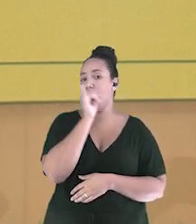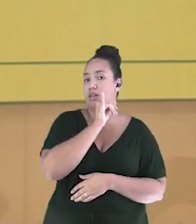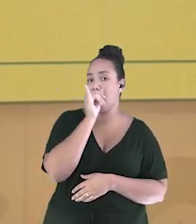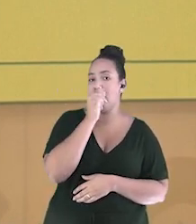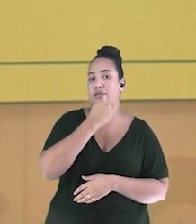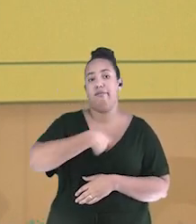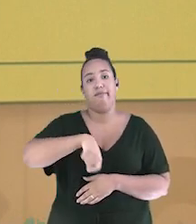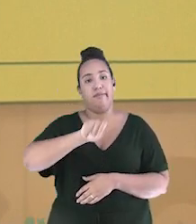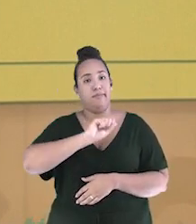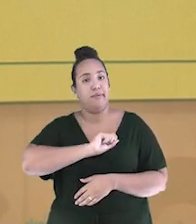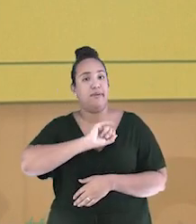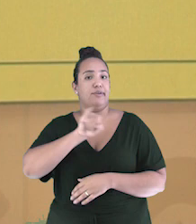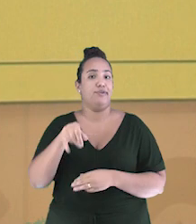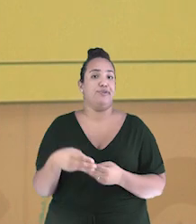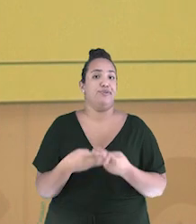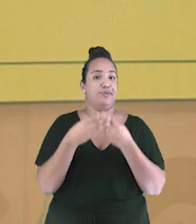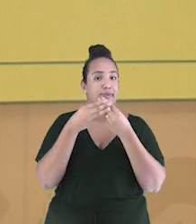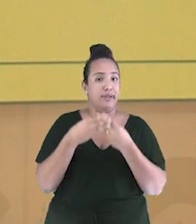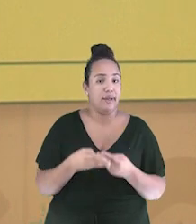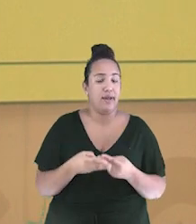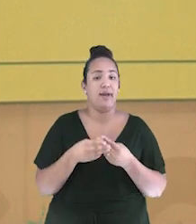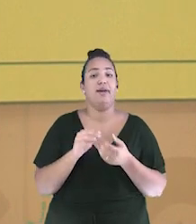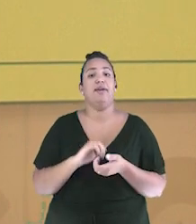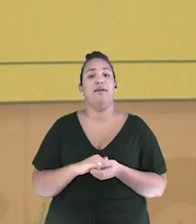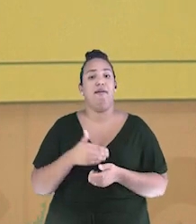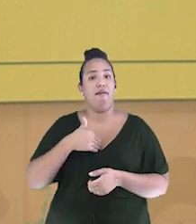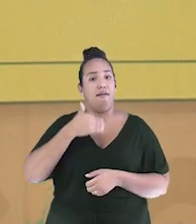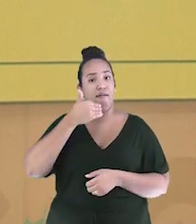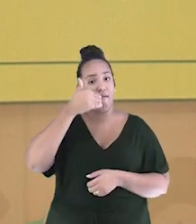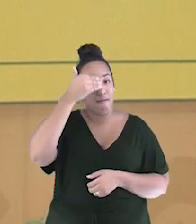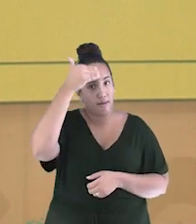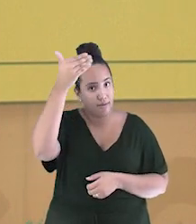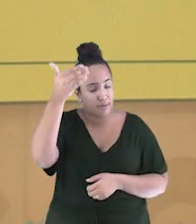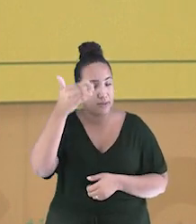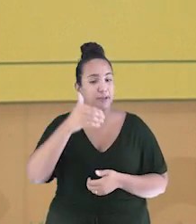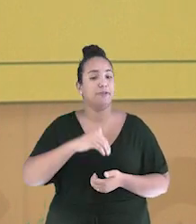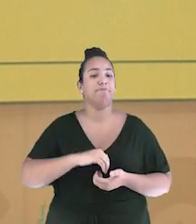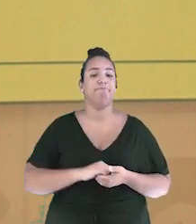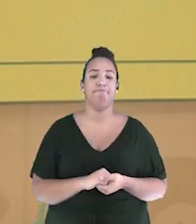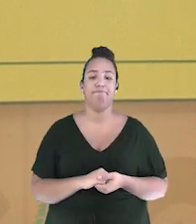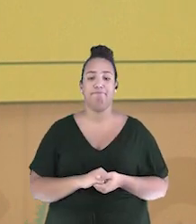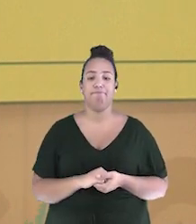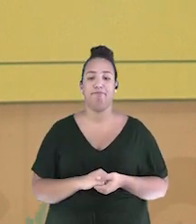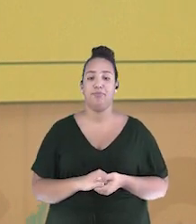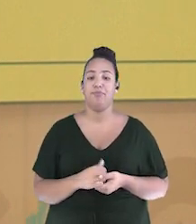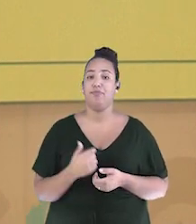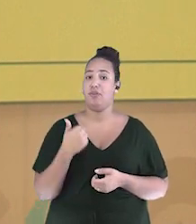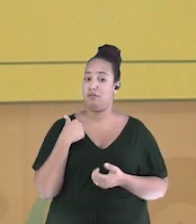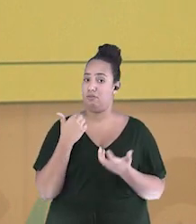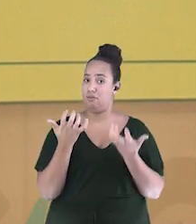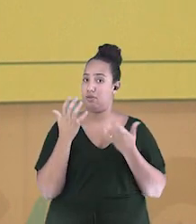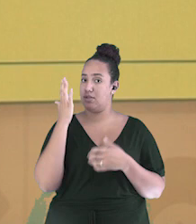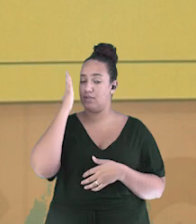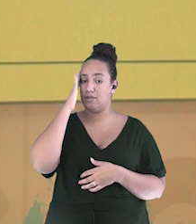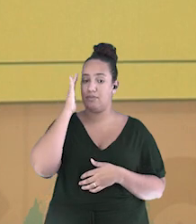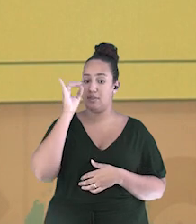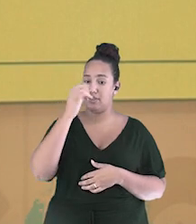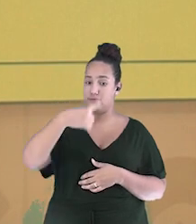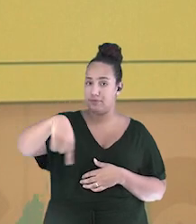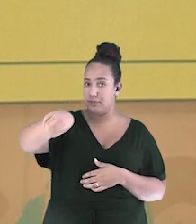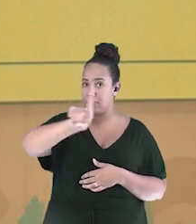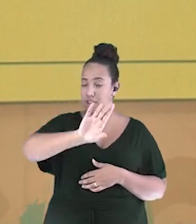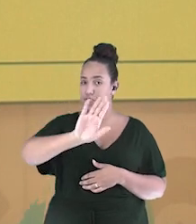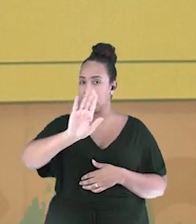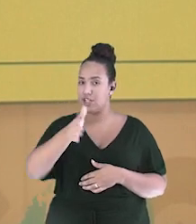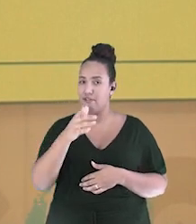japonesa, espanhola, judaica, árabe, entre várias outras origens. E eu quero saber se você